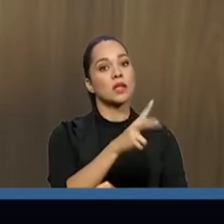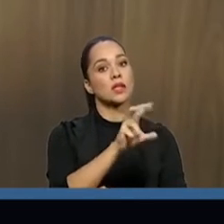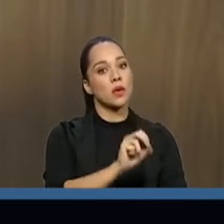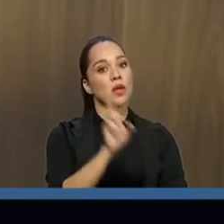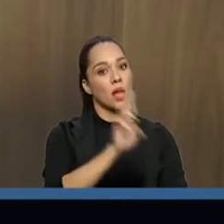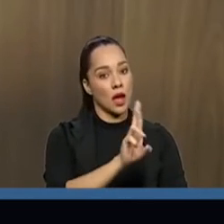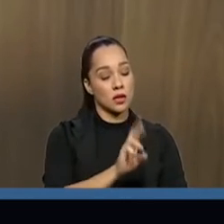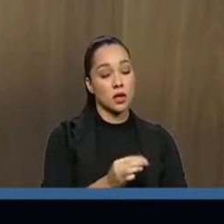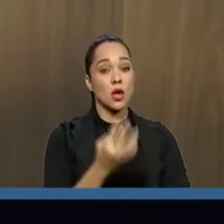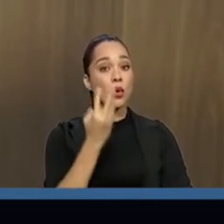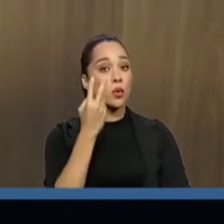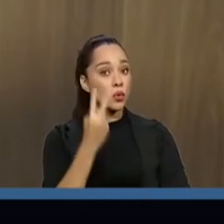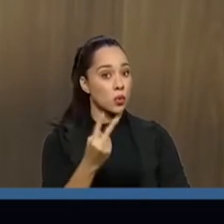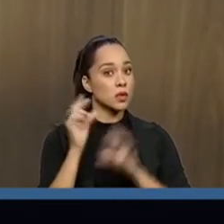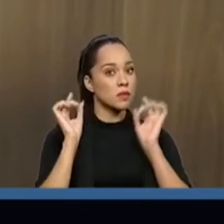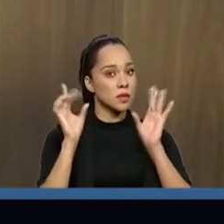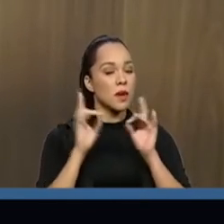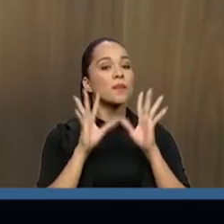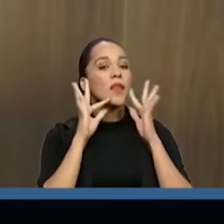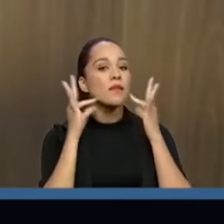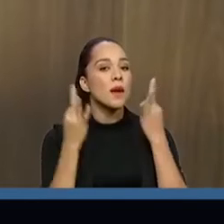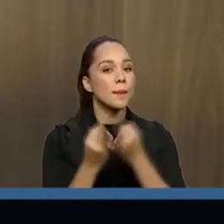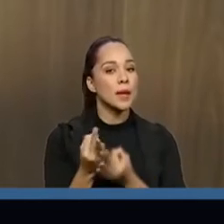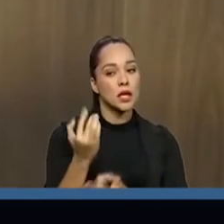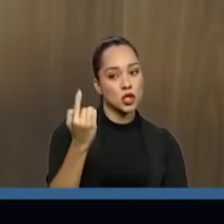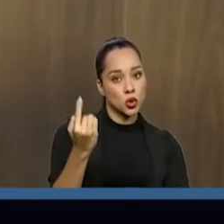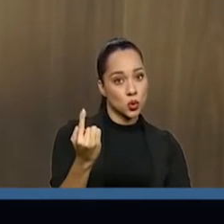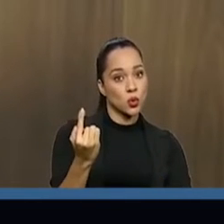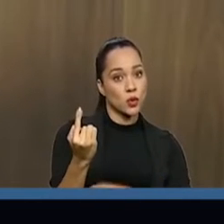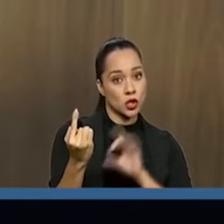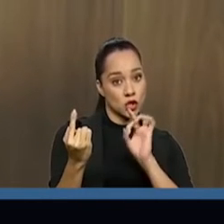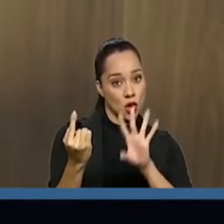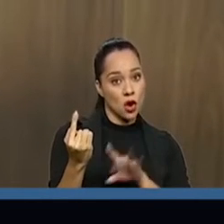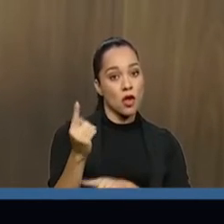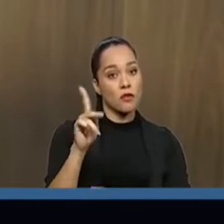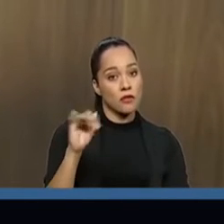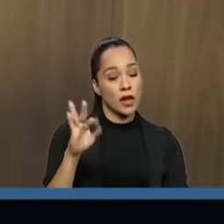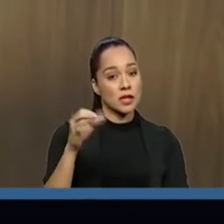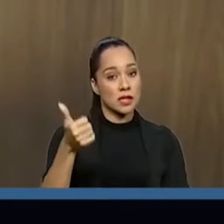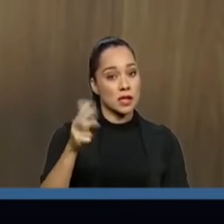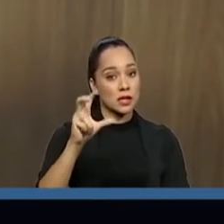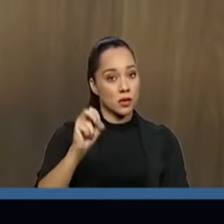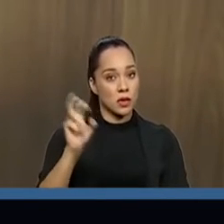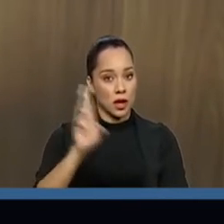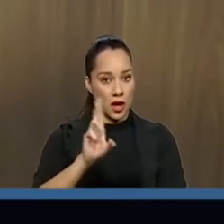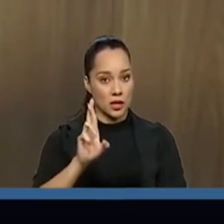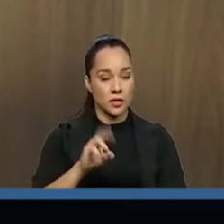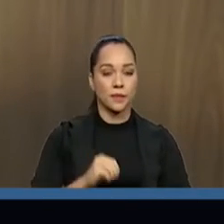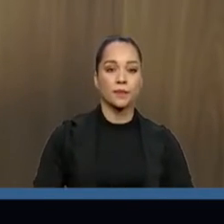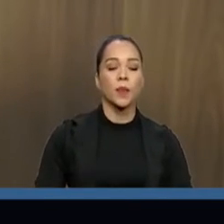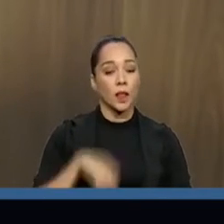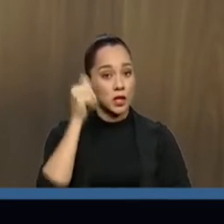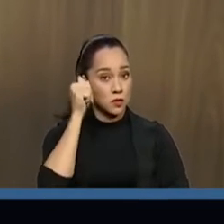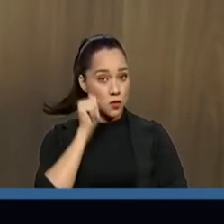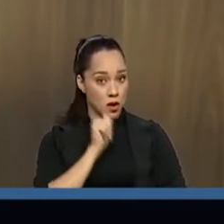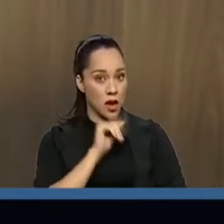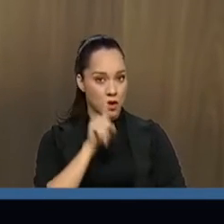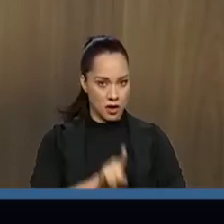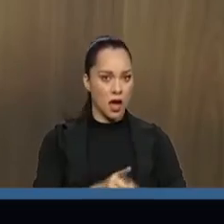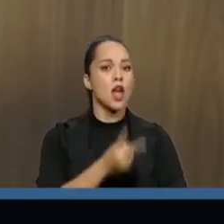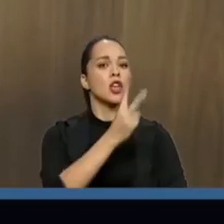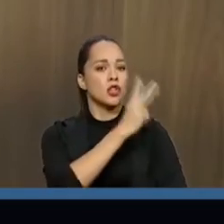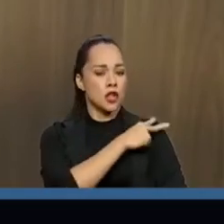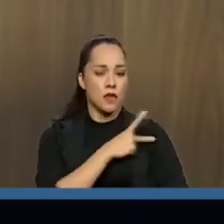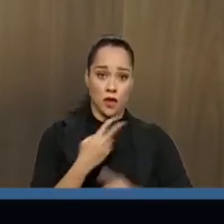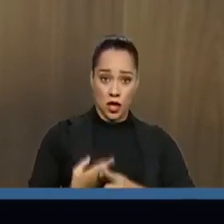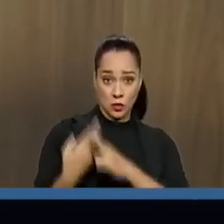R$ 250, com duas exceções. Famílias de uma pessoa só receberá R$ 150 e as mulheres chefe de